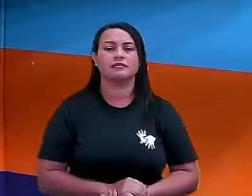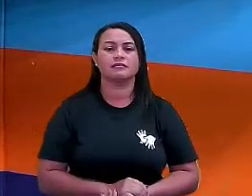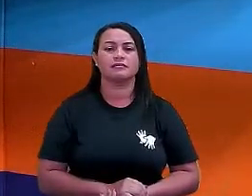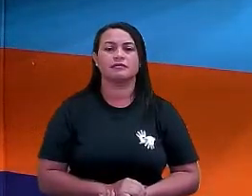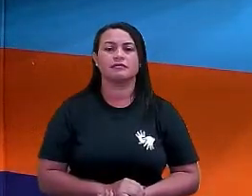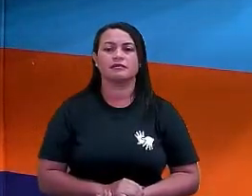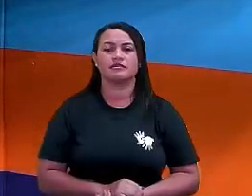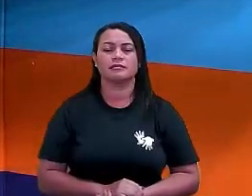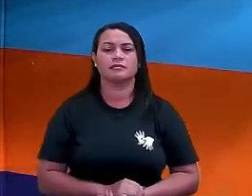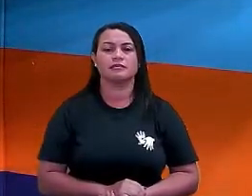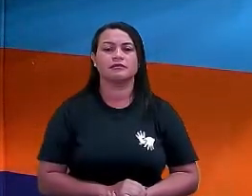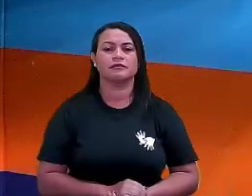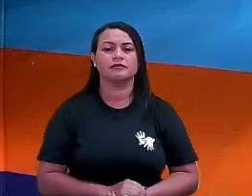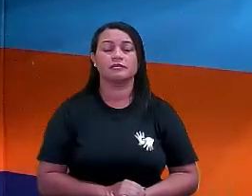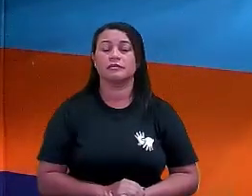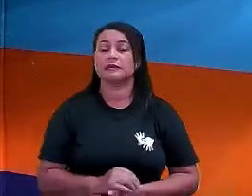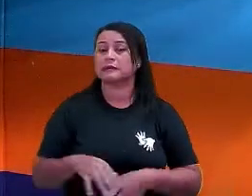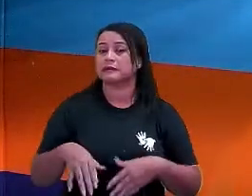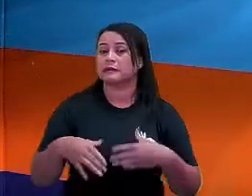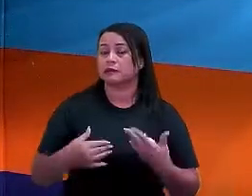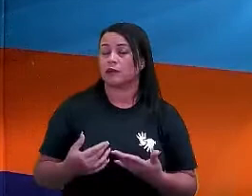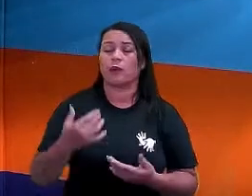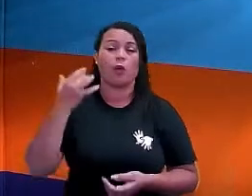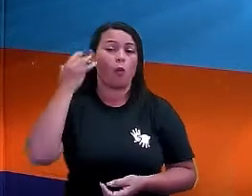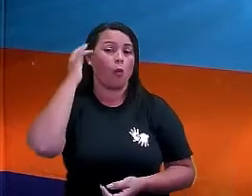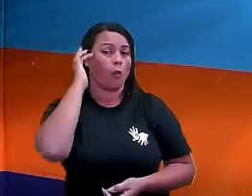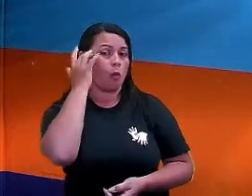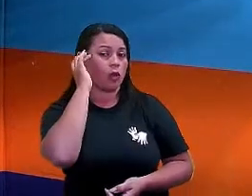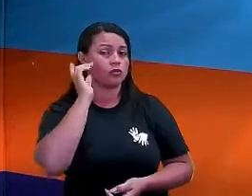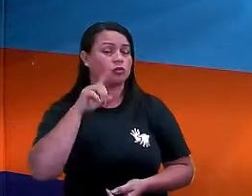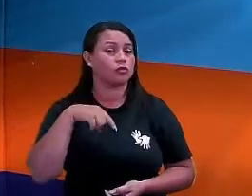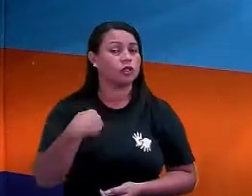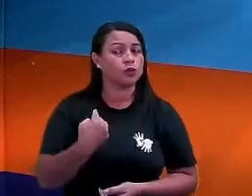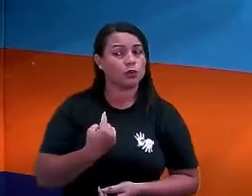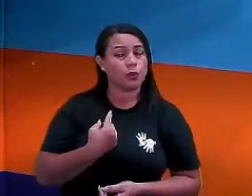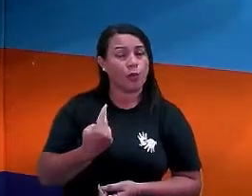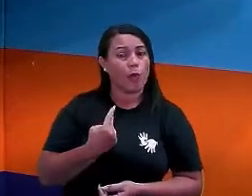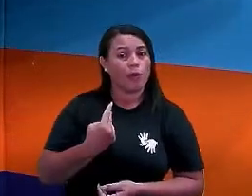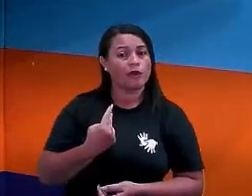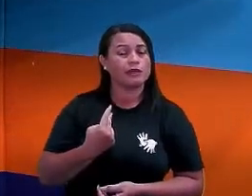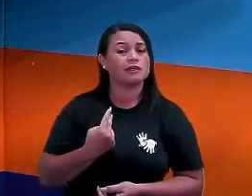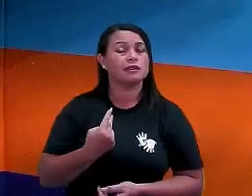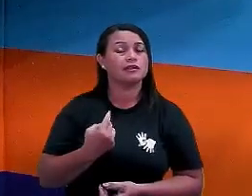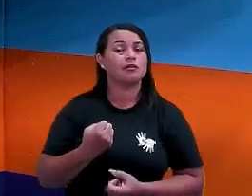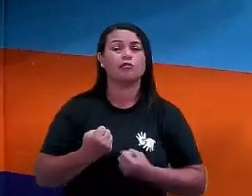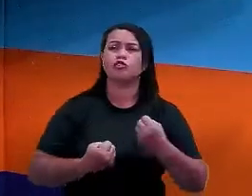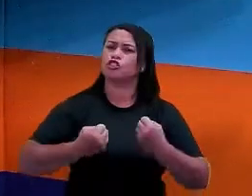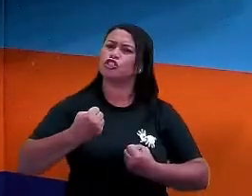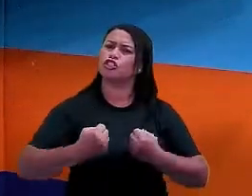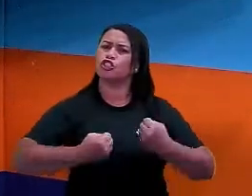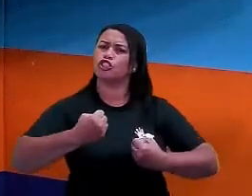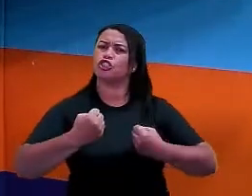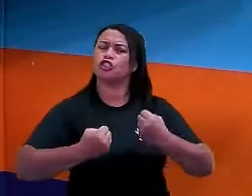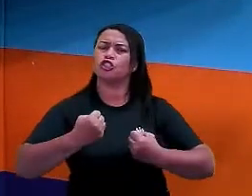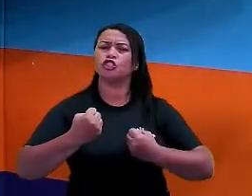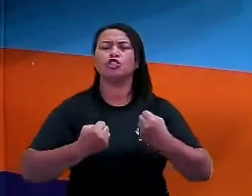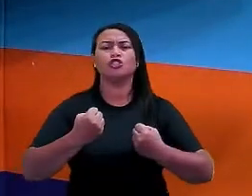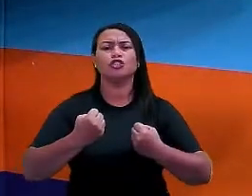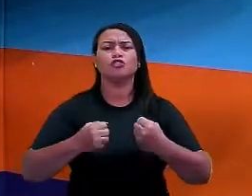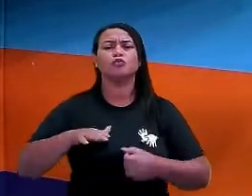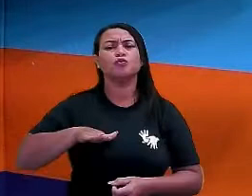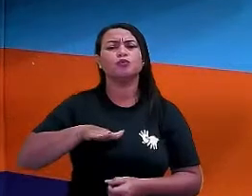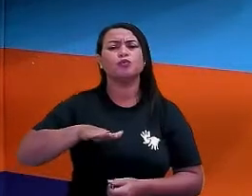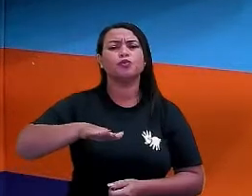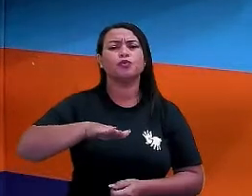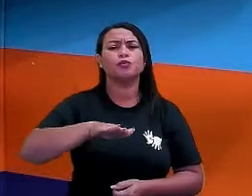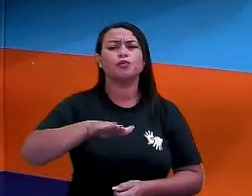we drive to Búzios. Ou seja, eu acho que nós dirigiremos, né, e vamos dirigir até